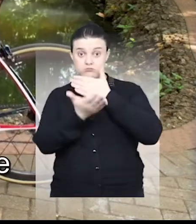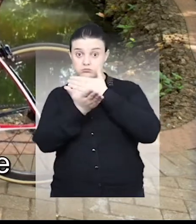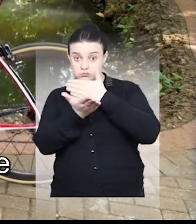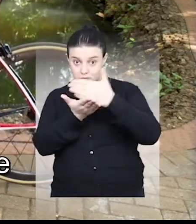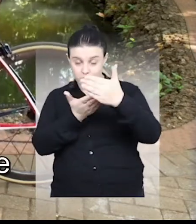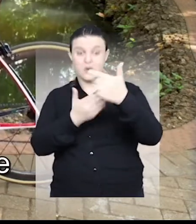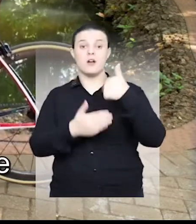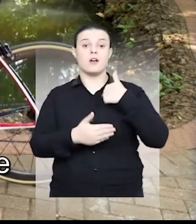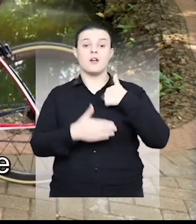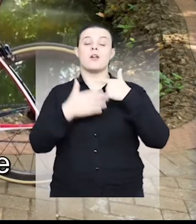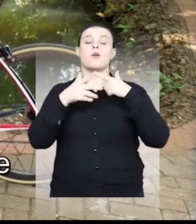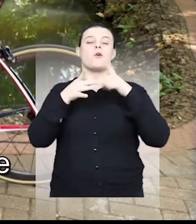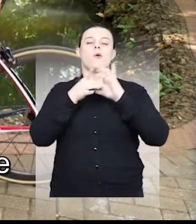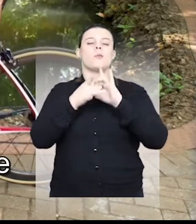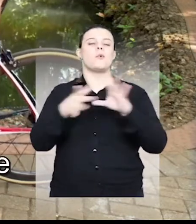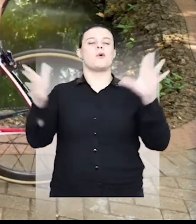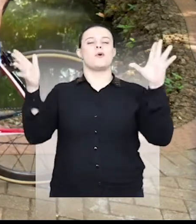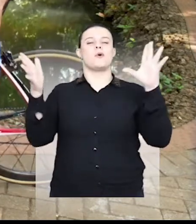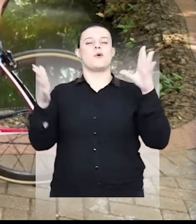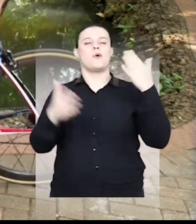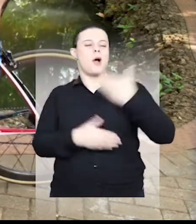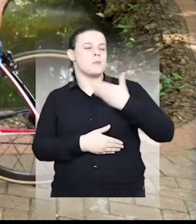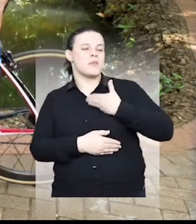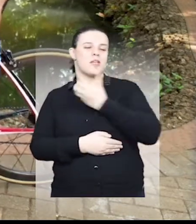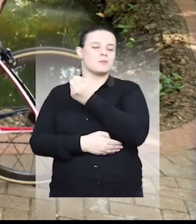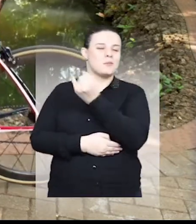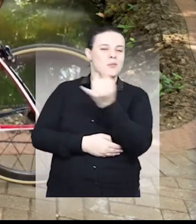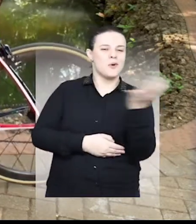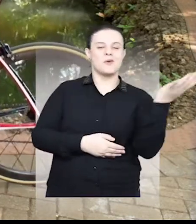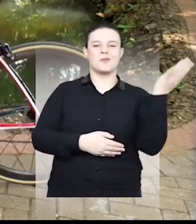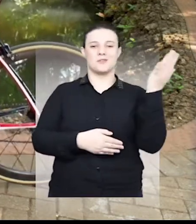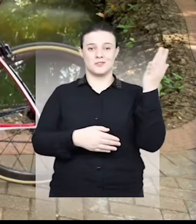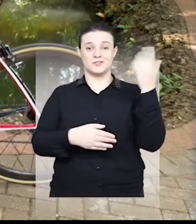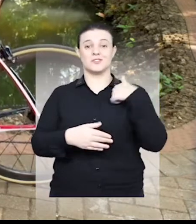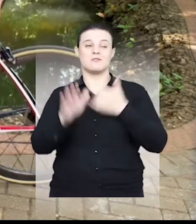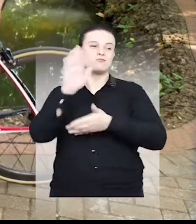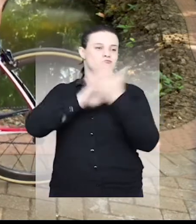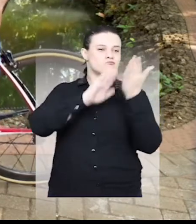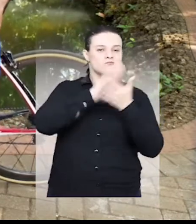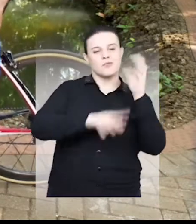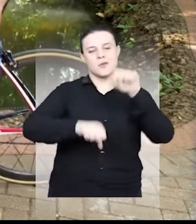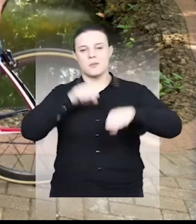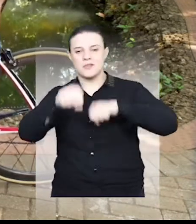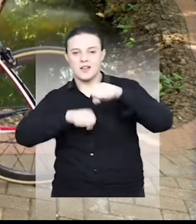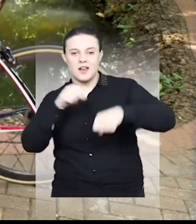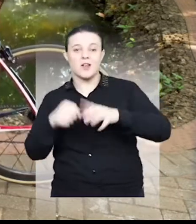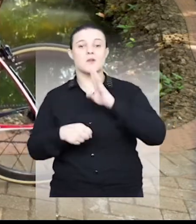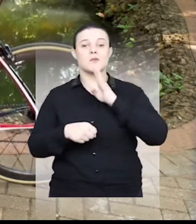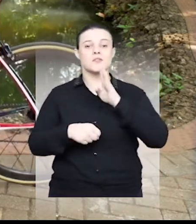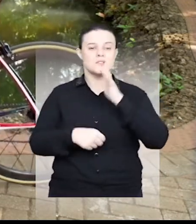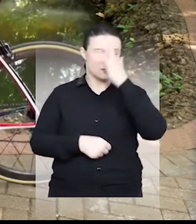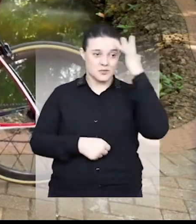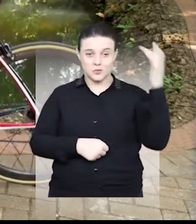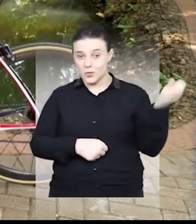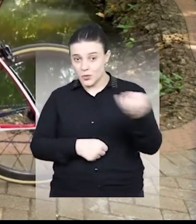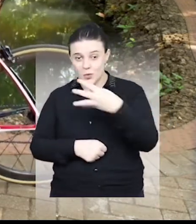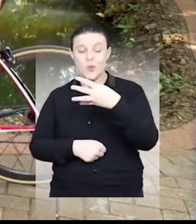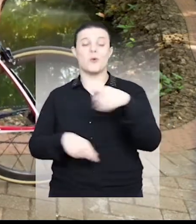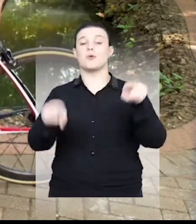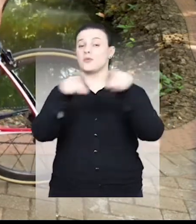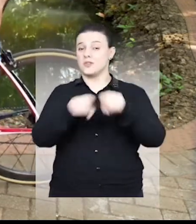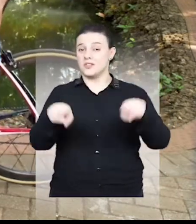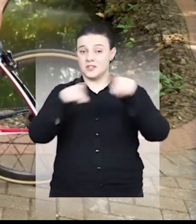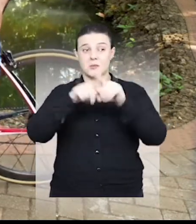esporte, eu fiquei solto pro mundão, com mais amigos, saía para pedalar, conhecia novas